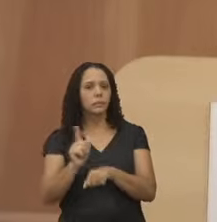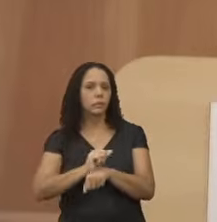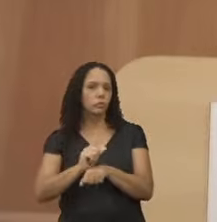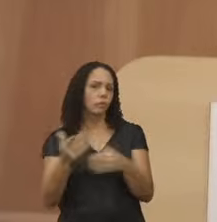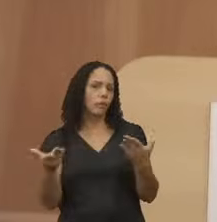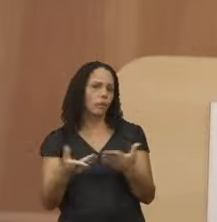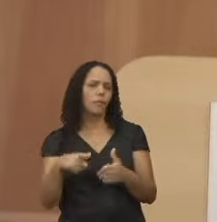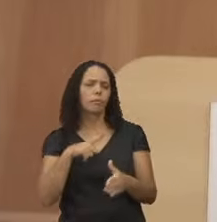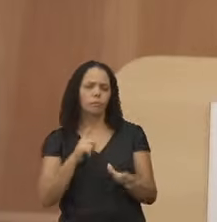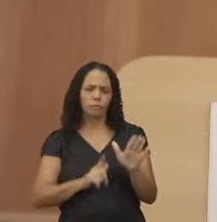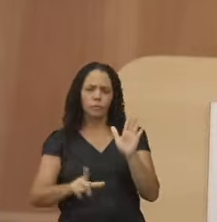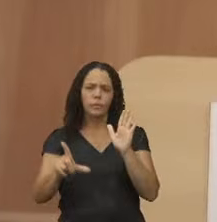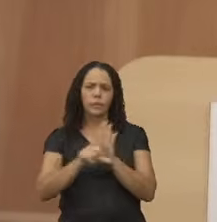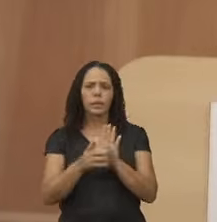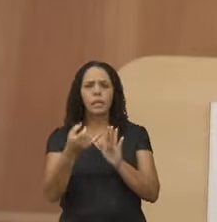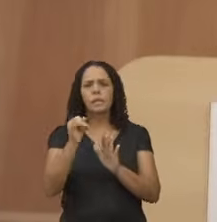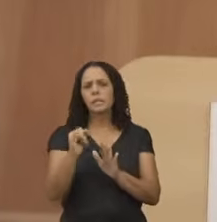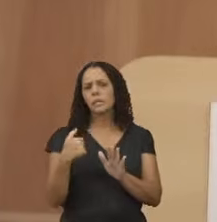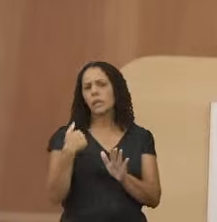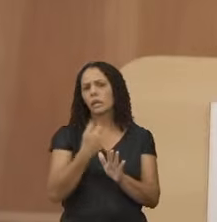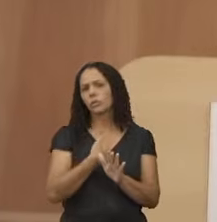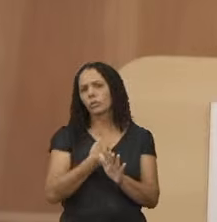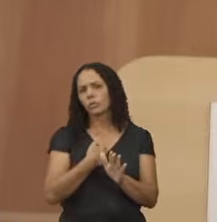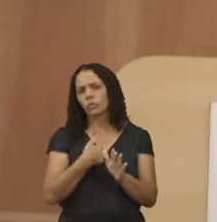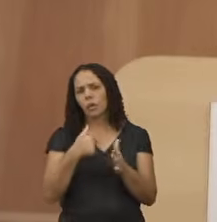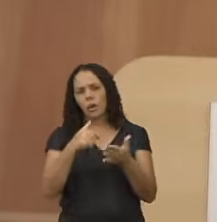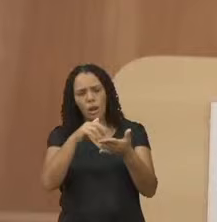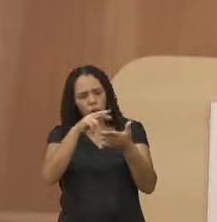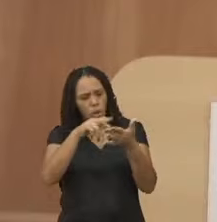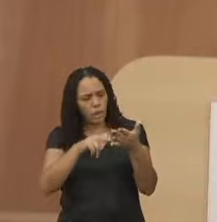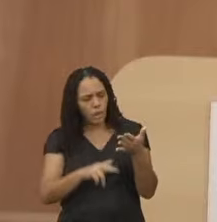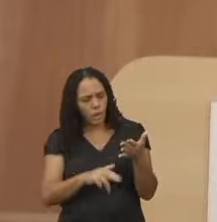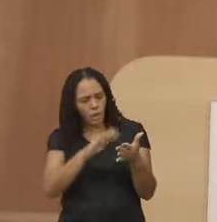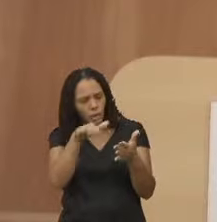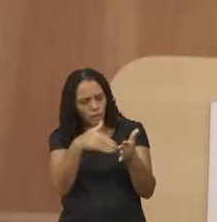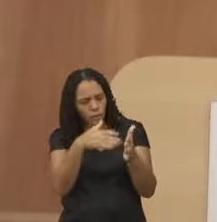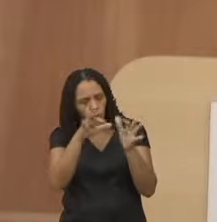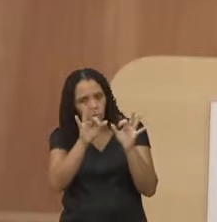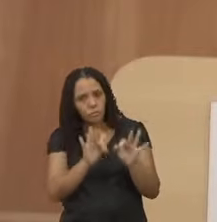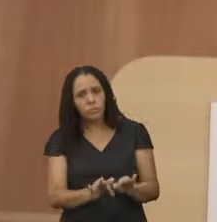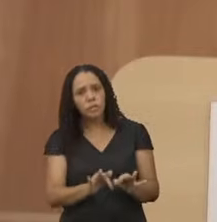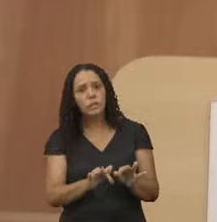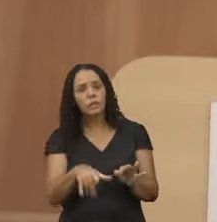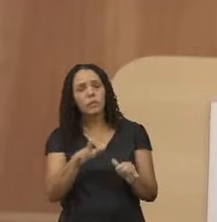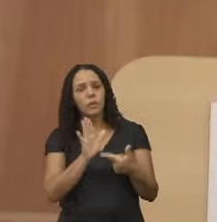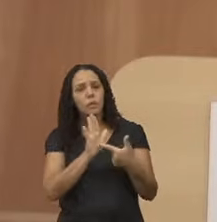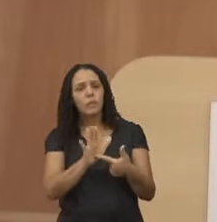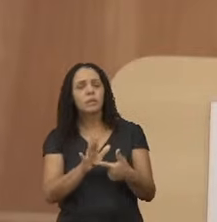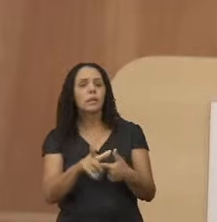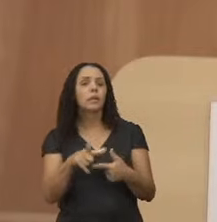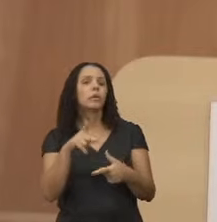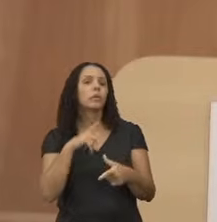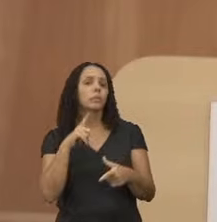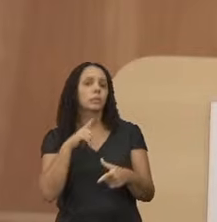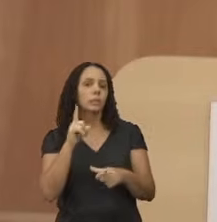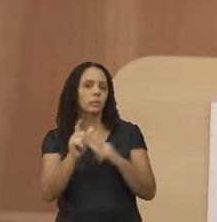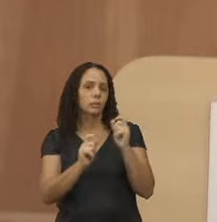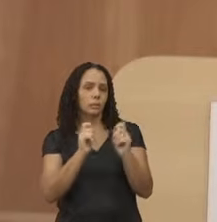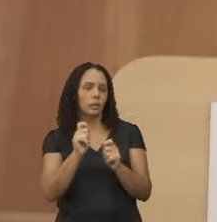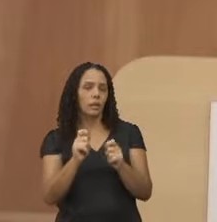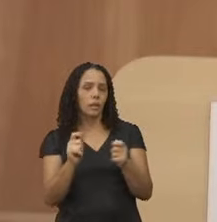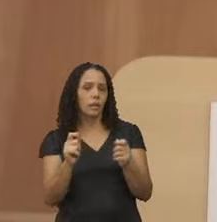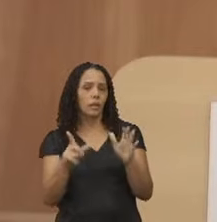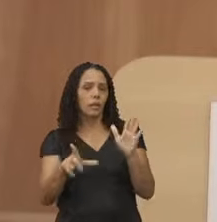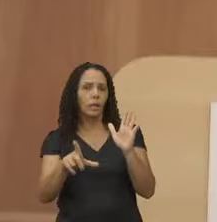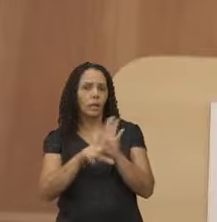Existem leis aqui, se a gente for até o final do projeto, no último artigo, ele fala que fica revogada a